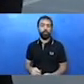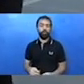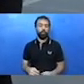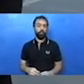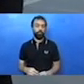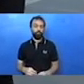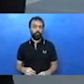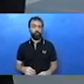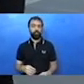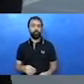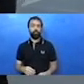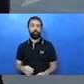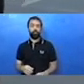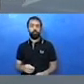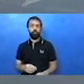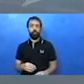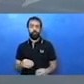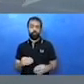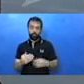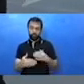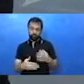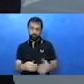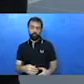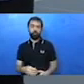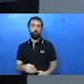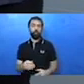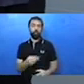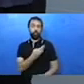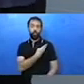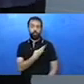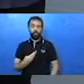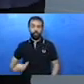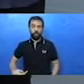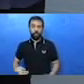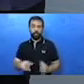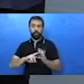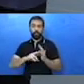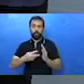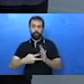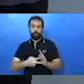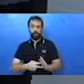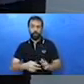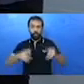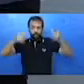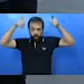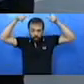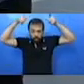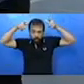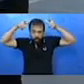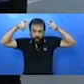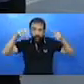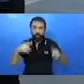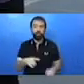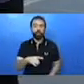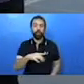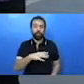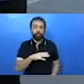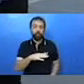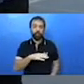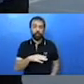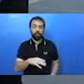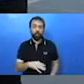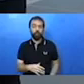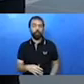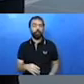governo, tá? Monarquia é quando o país é governado por um rei e república quando é governado por